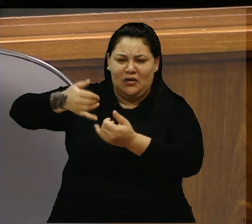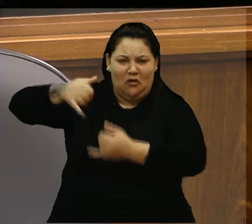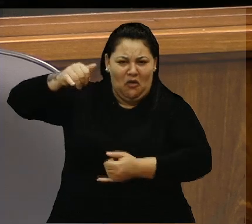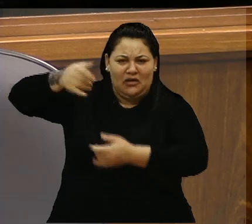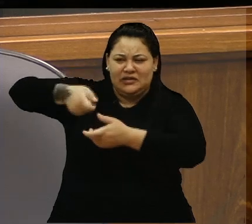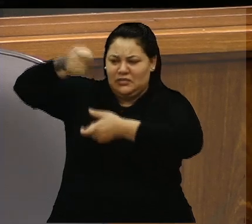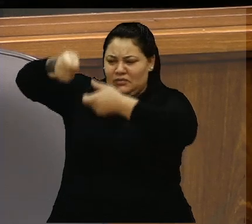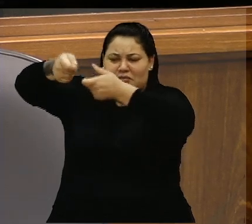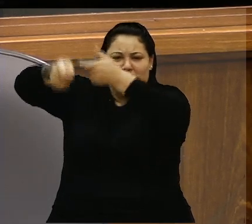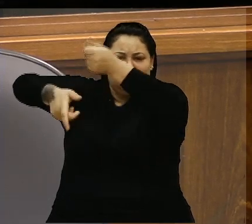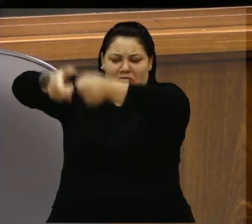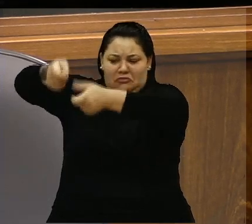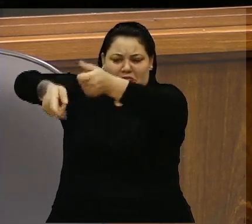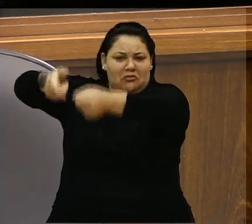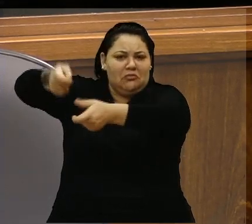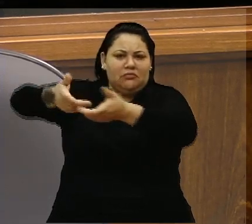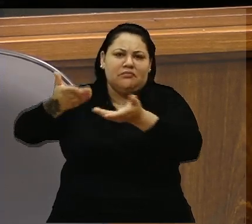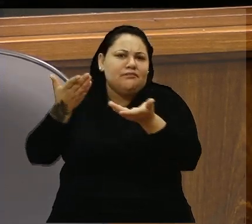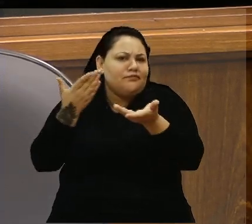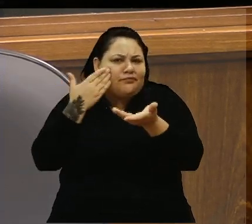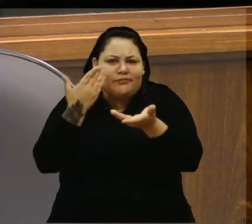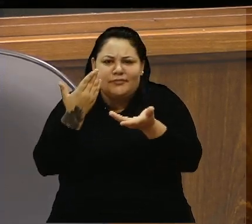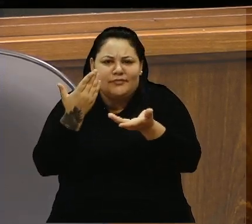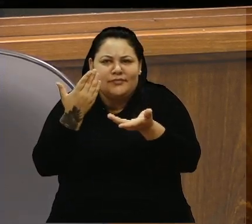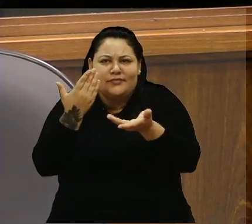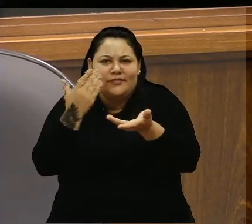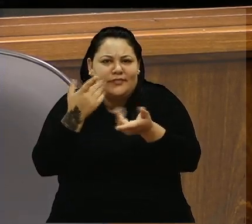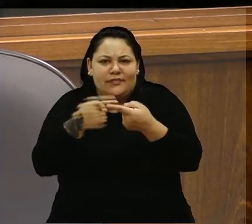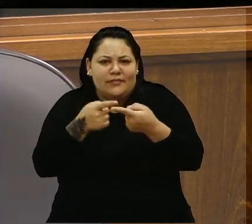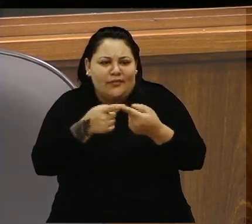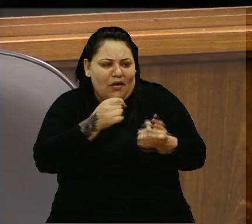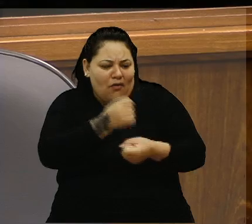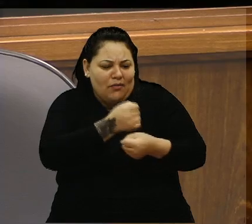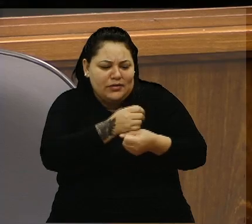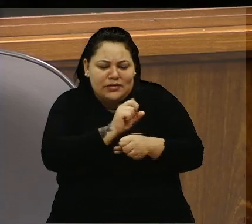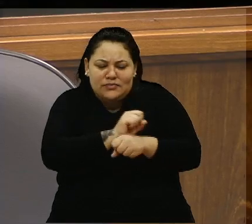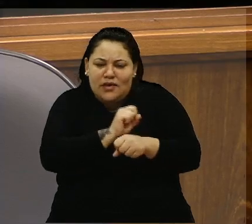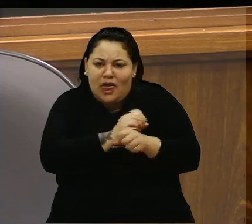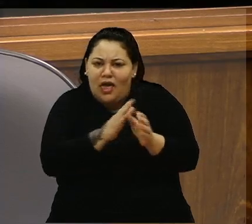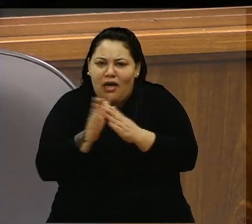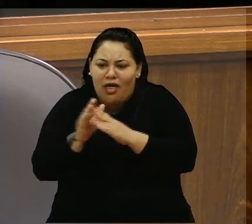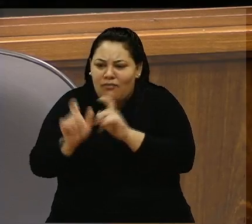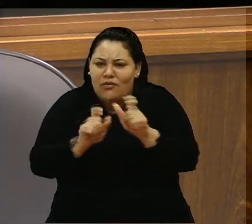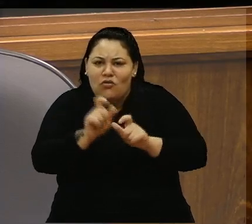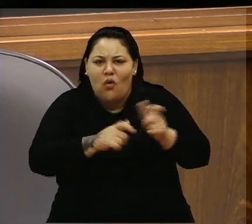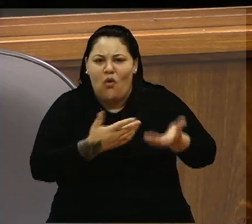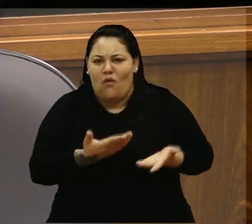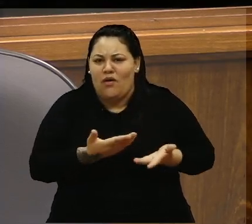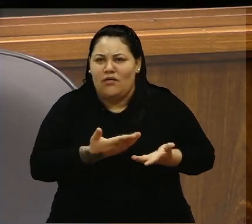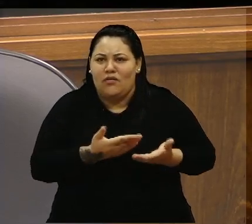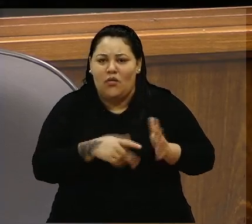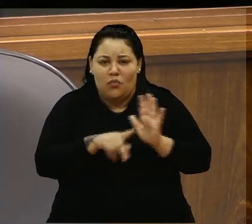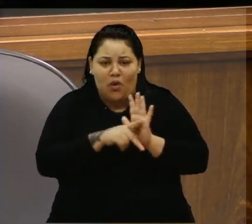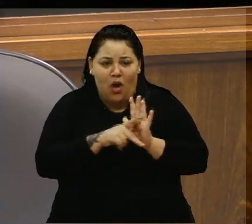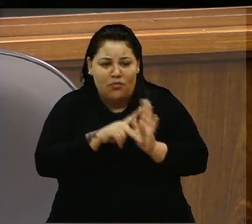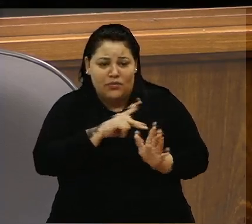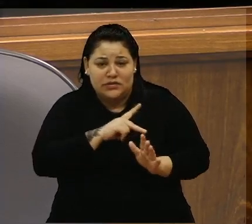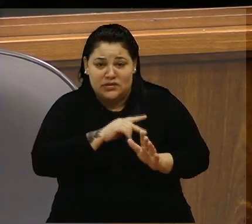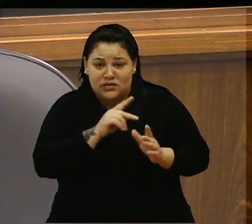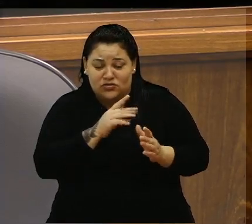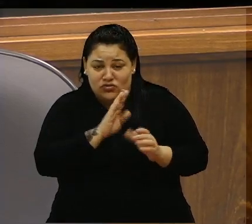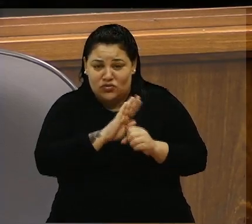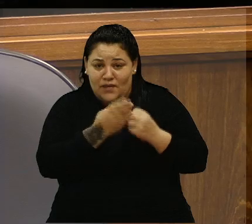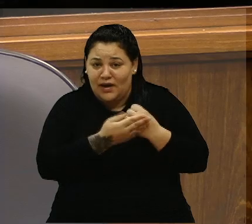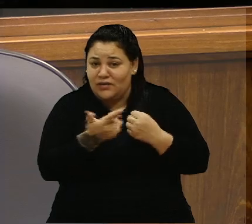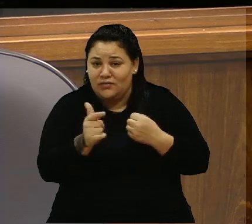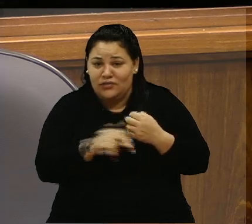uma reforma que está há muito tempo sendo esperada por aqueles moradores. E esses moradores, os próprios presidentes desses bairros, não